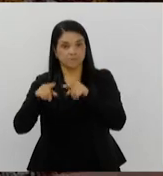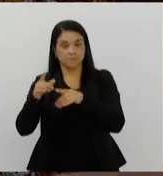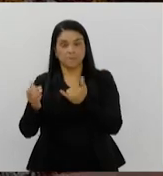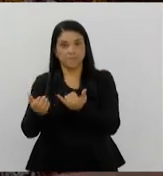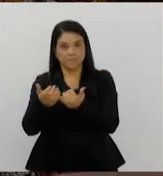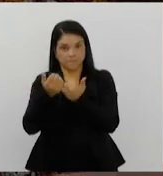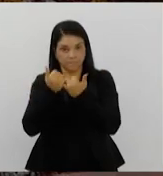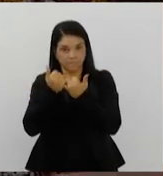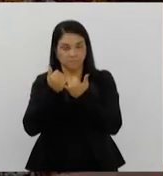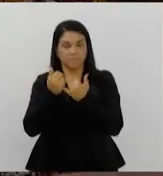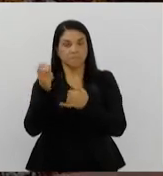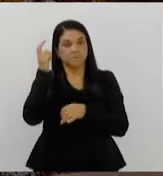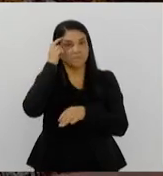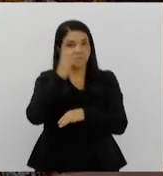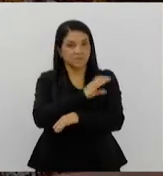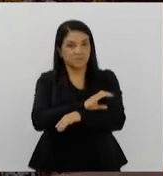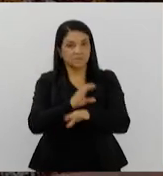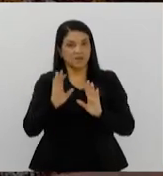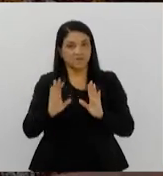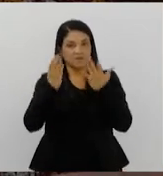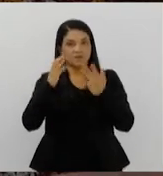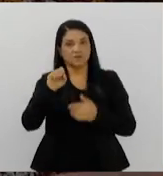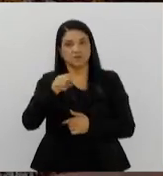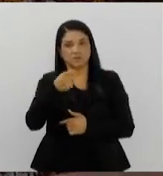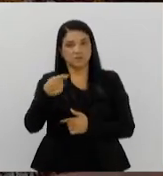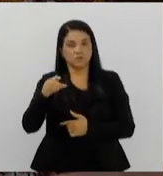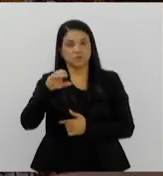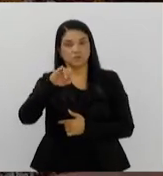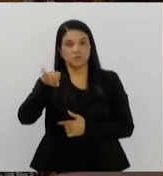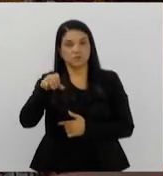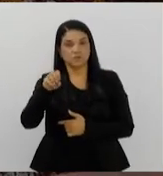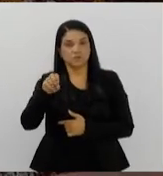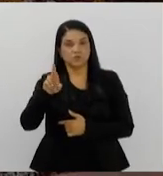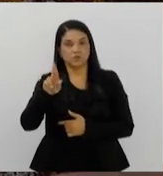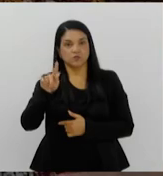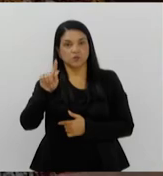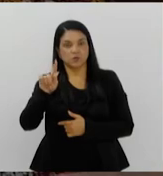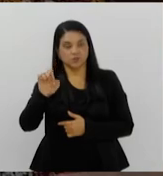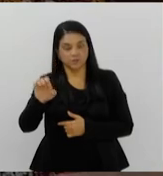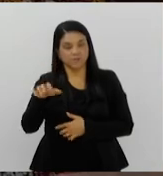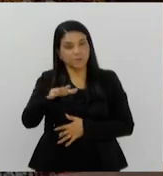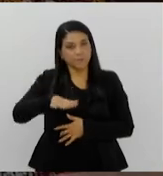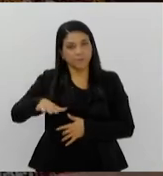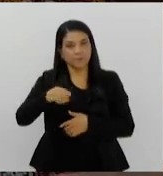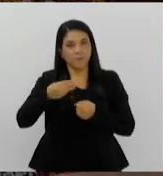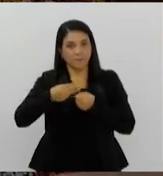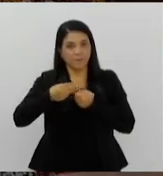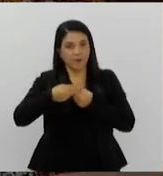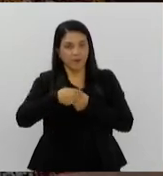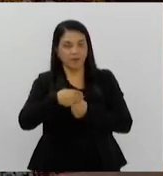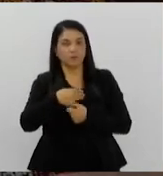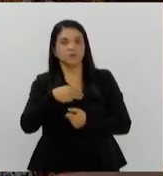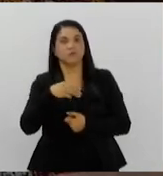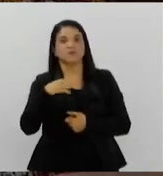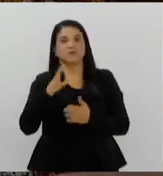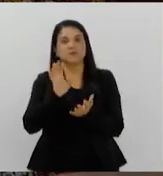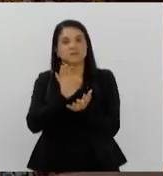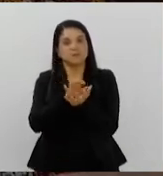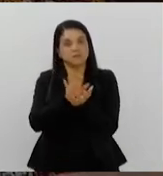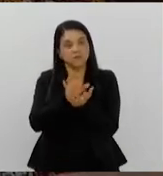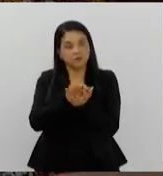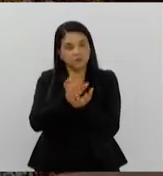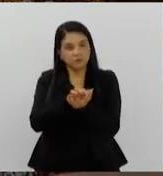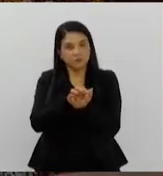São Jorge, localizada no Largo do Bodegão, no bairro de Santa Cruz, na cidade do